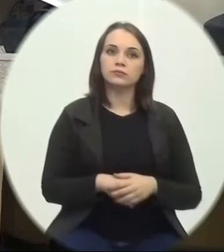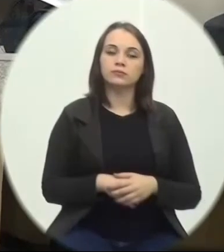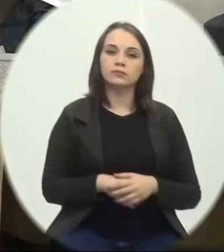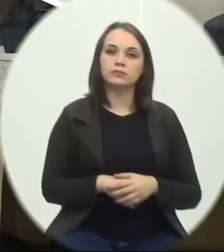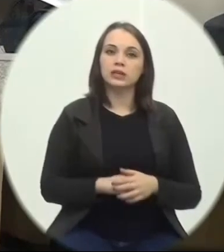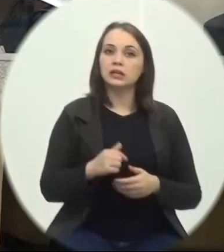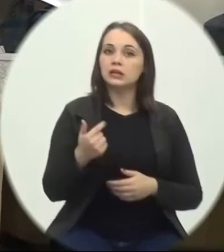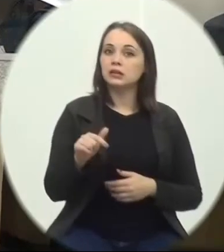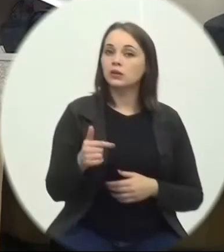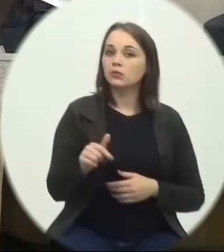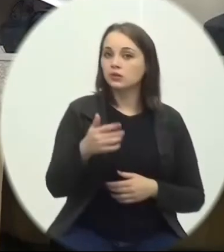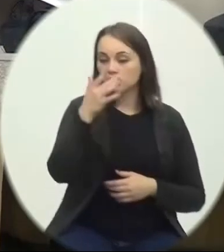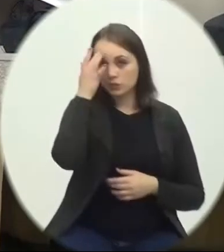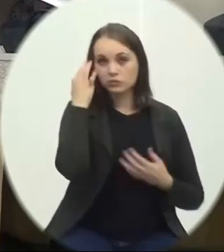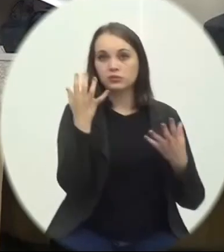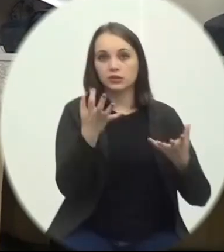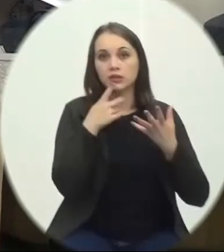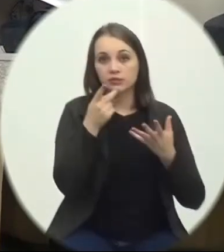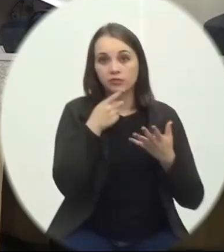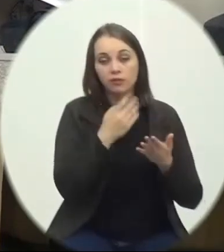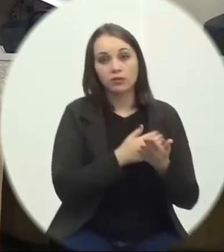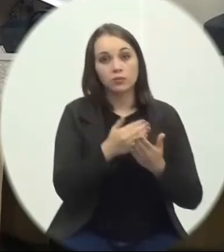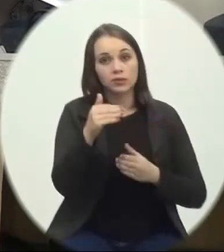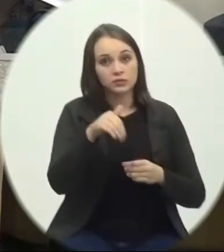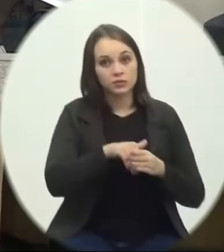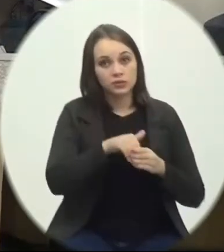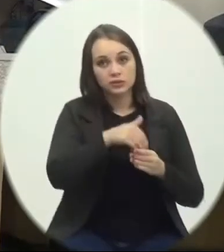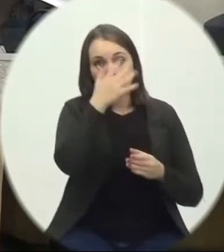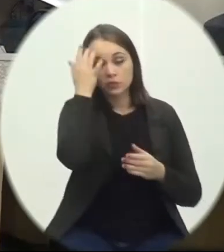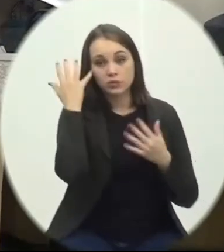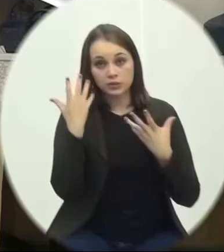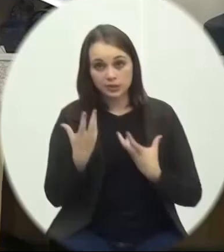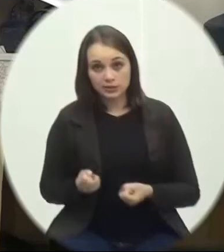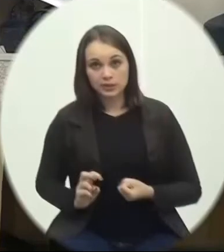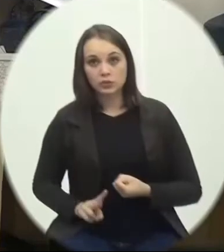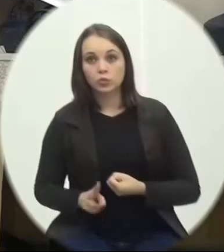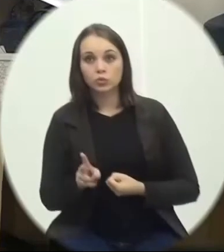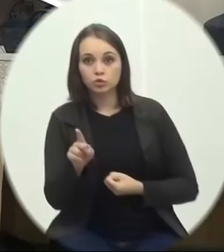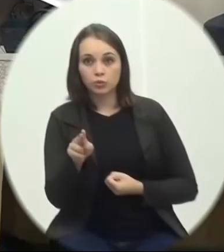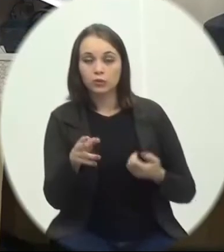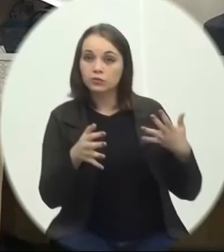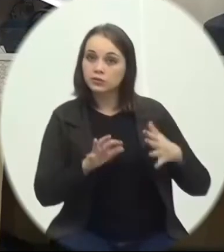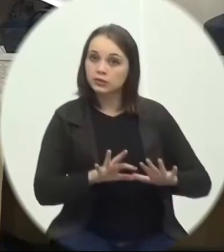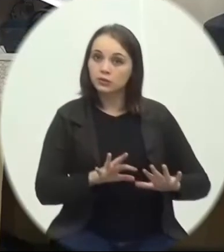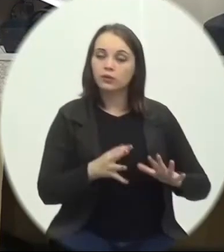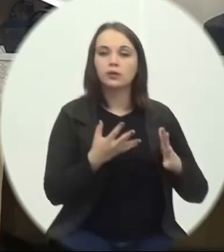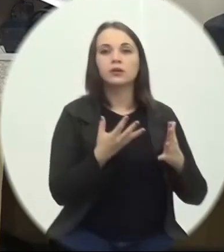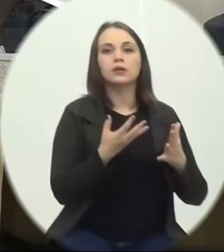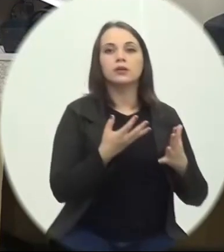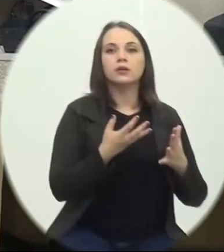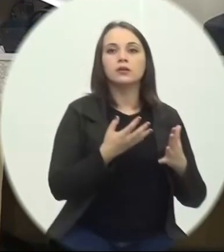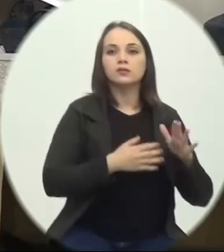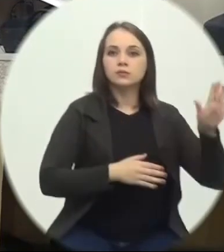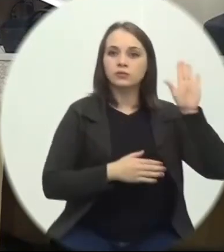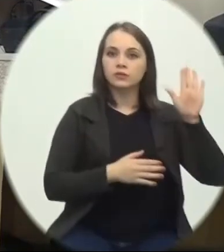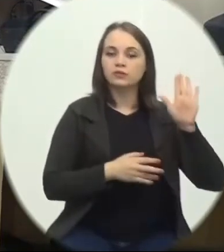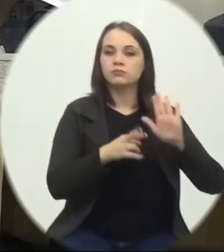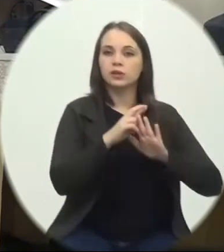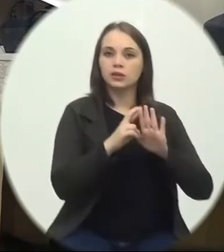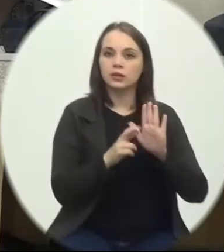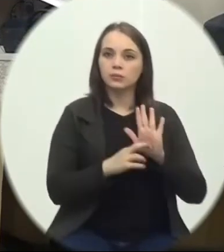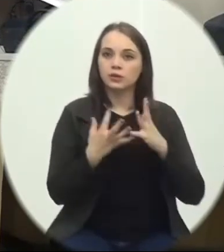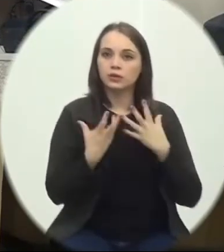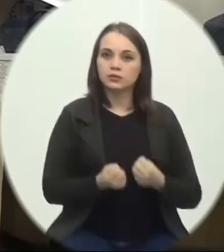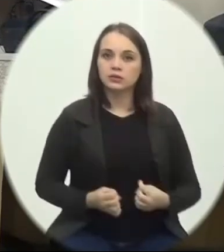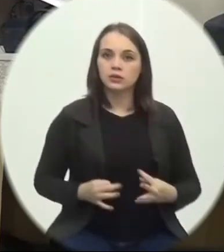Não havendo Quem queira discutir Está em votação Favorável Se permaneça Como estão Os contrários Se manifestem Aprovado Por